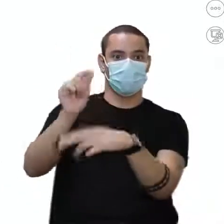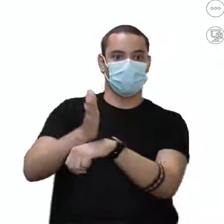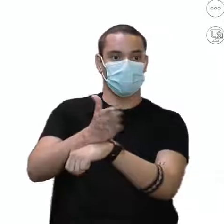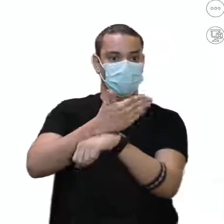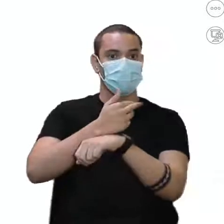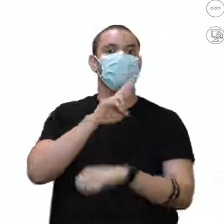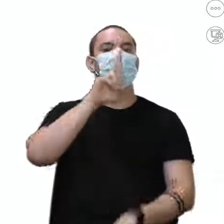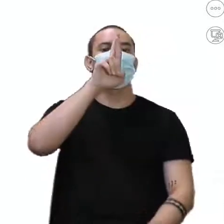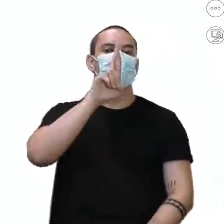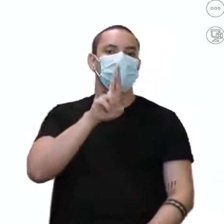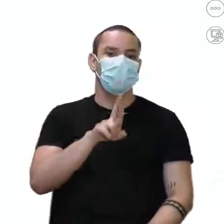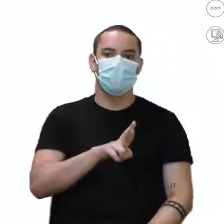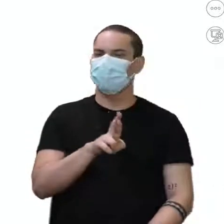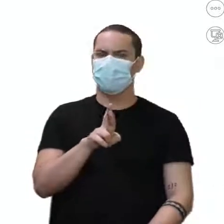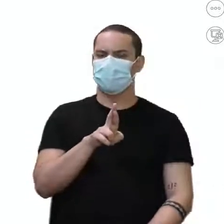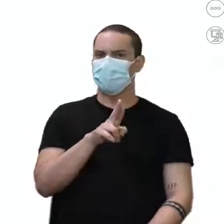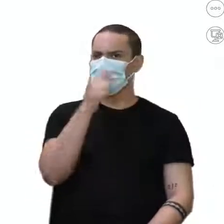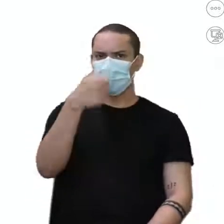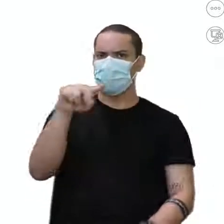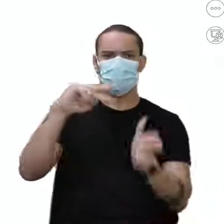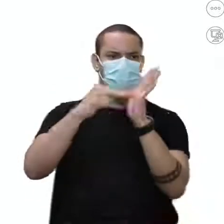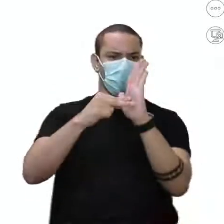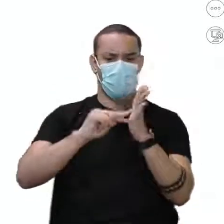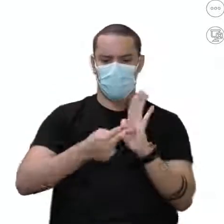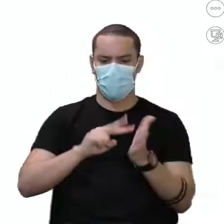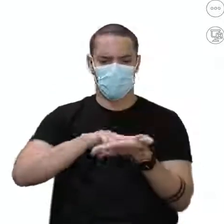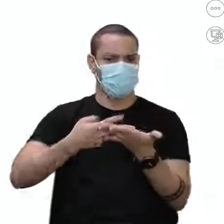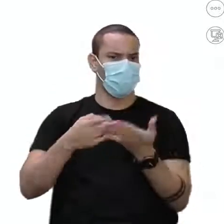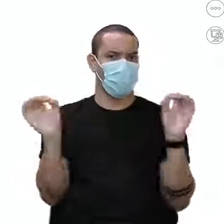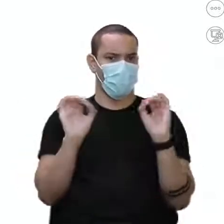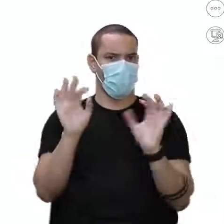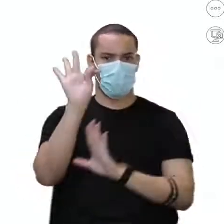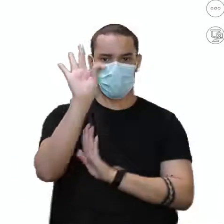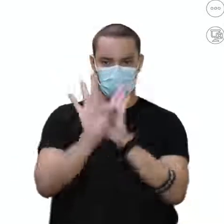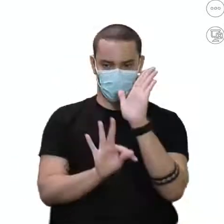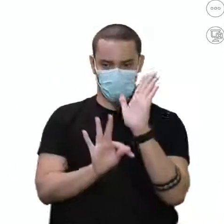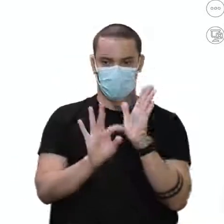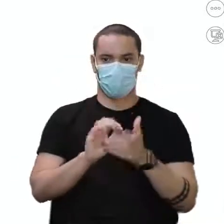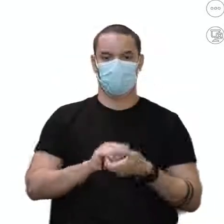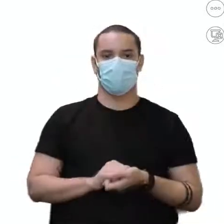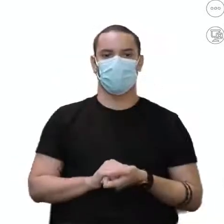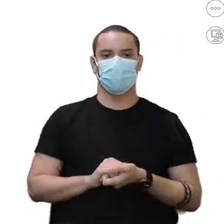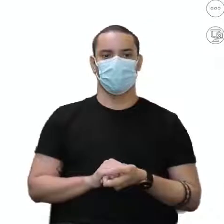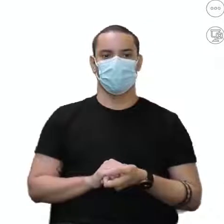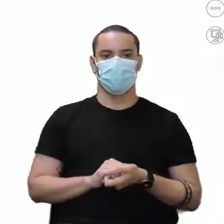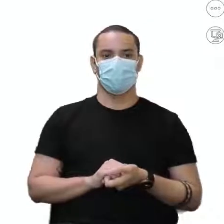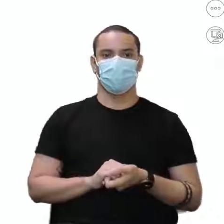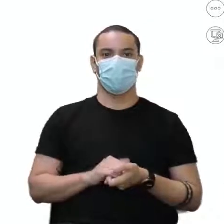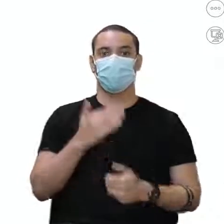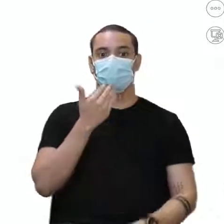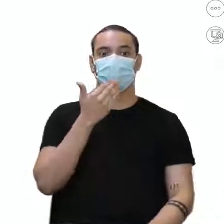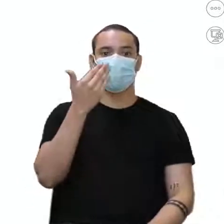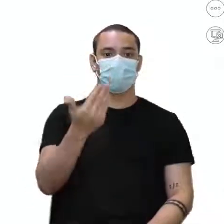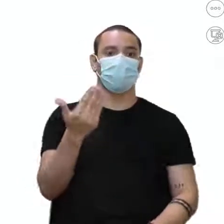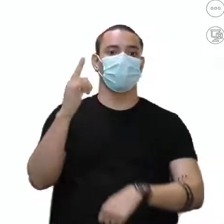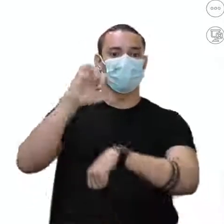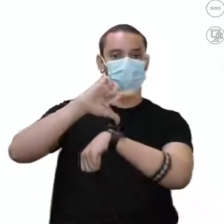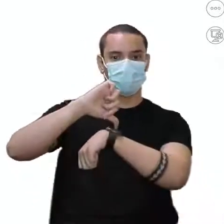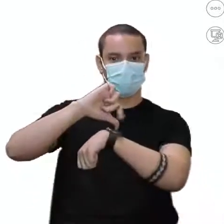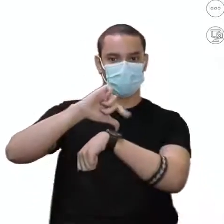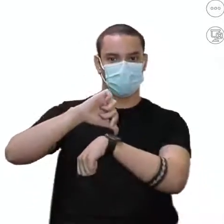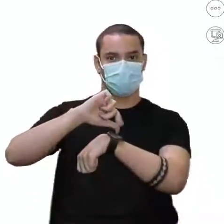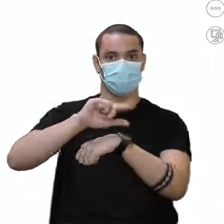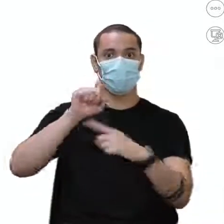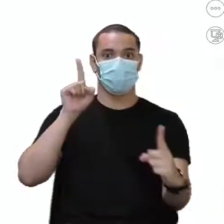sem traduzir ou saber o que significam as palavras do texto apresentado. Então, olha lá, ele pede qual o horário do atendimento